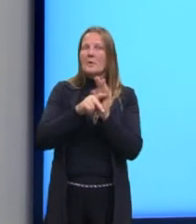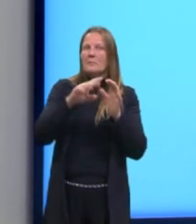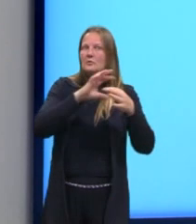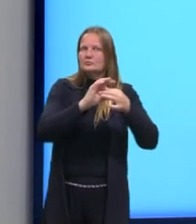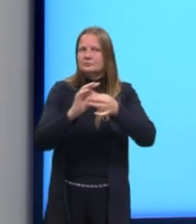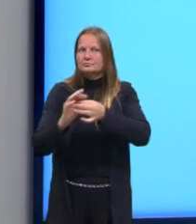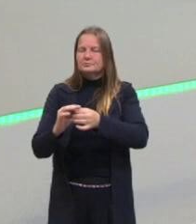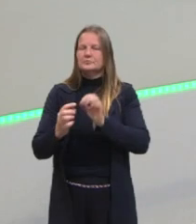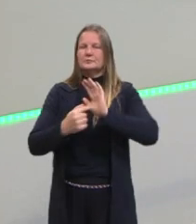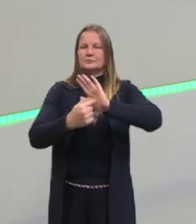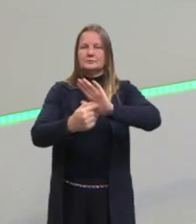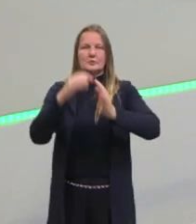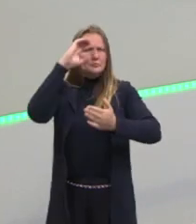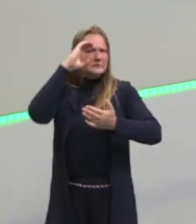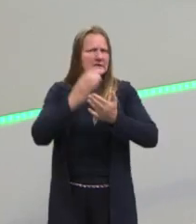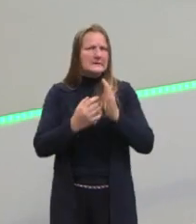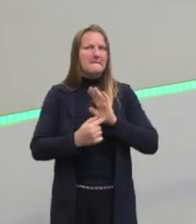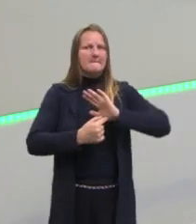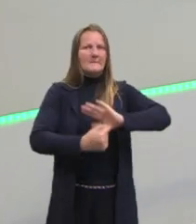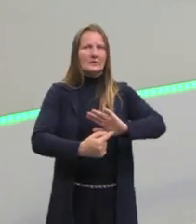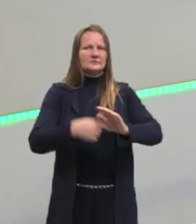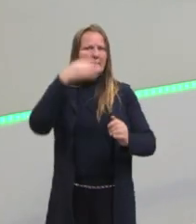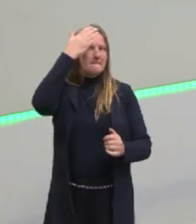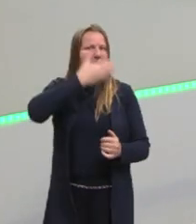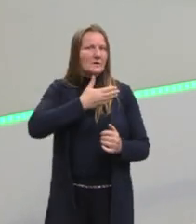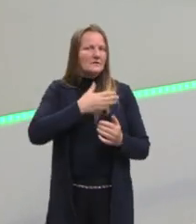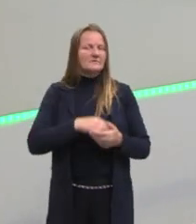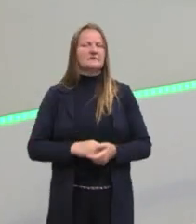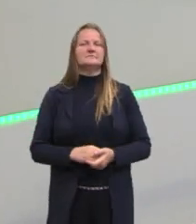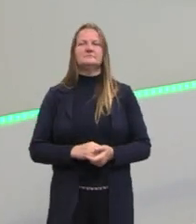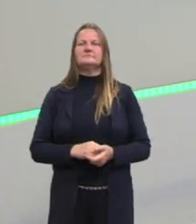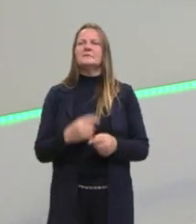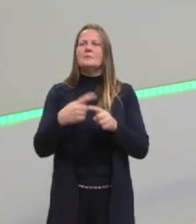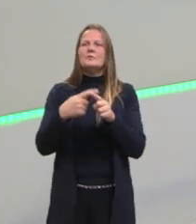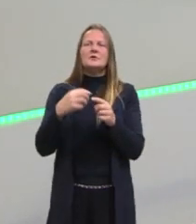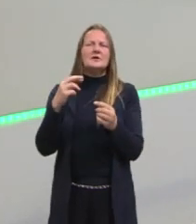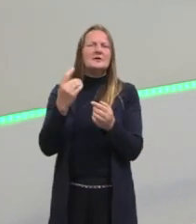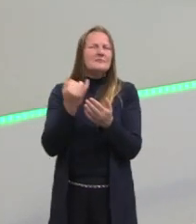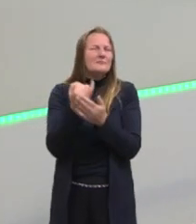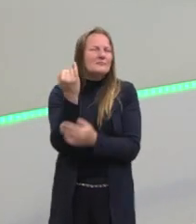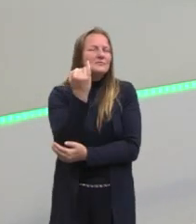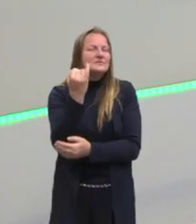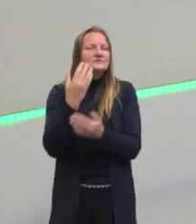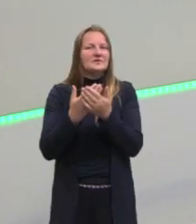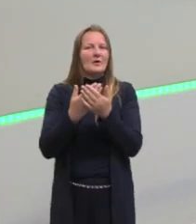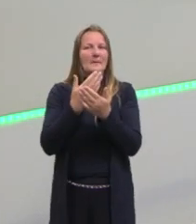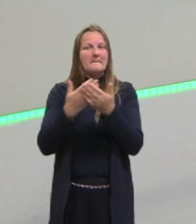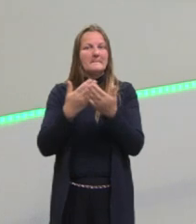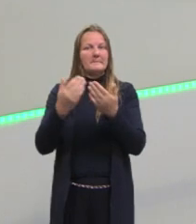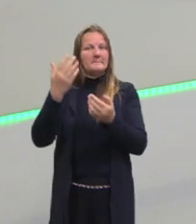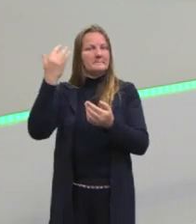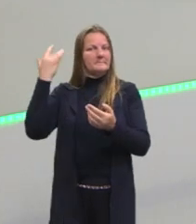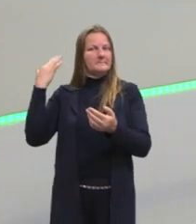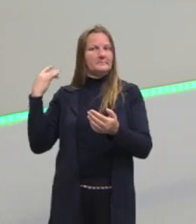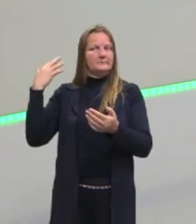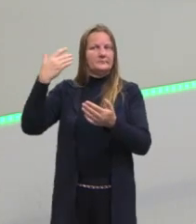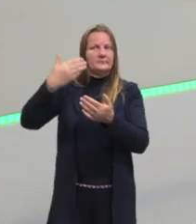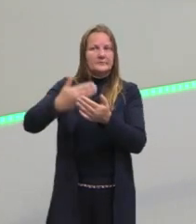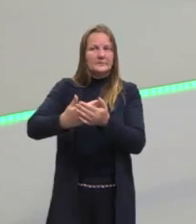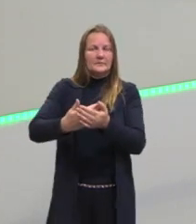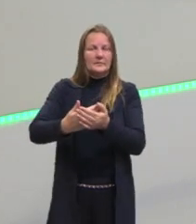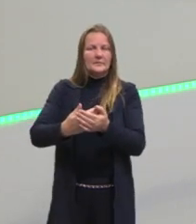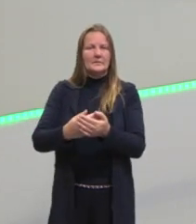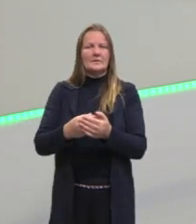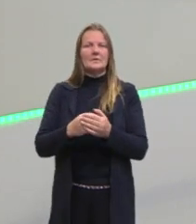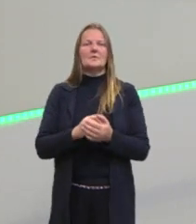apresentada. Tá? Então, aqui a gente vê por que eu peço para vocês retomarem nessas três aulas anteriores. A gente está falando, quando a gente fala